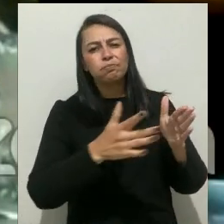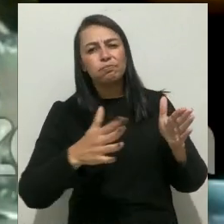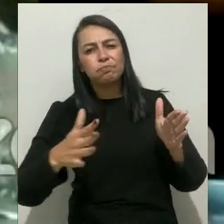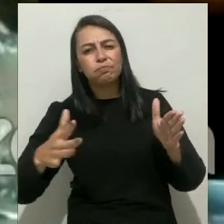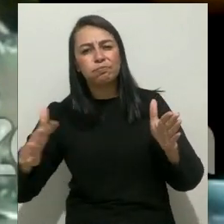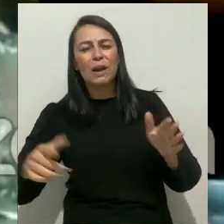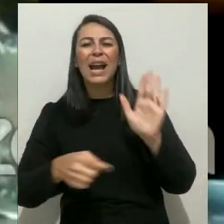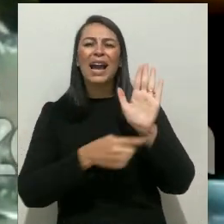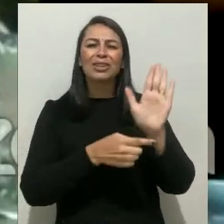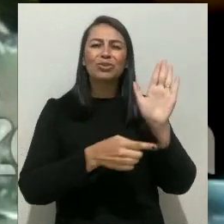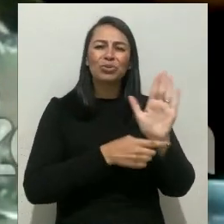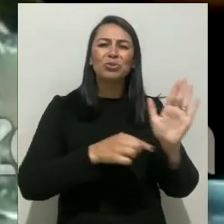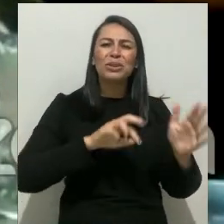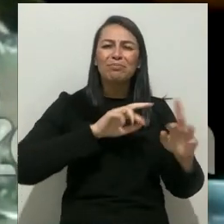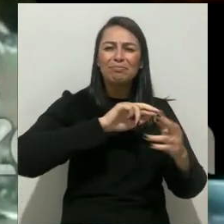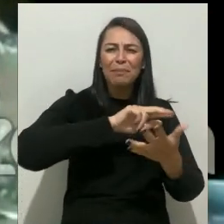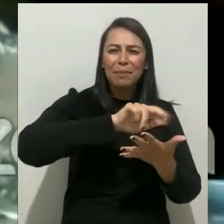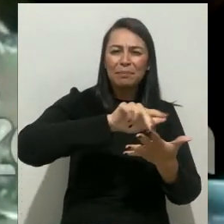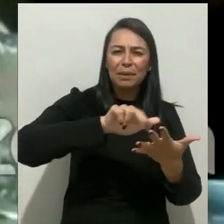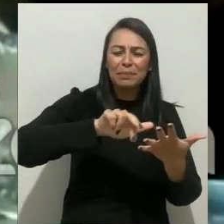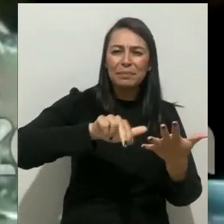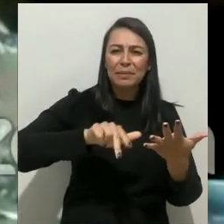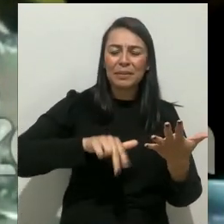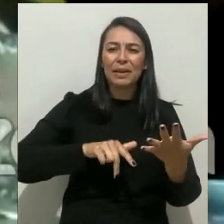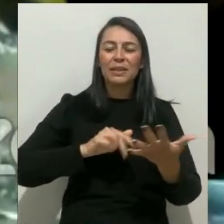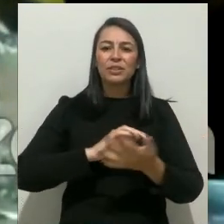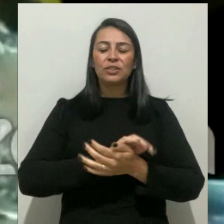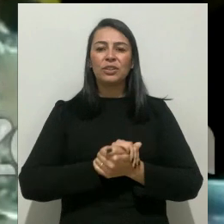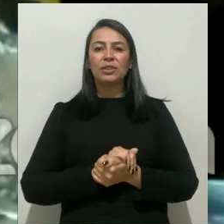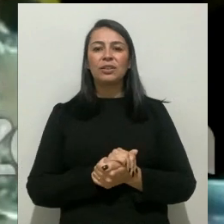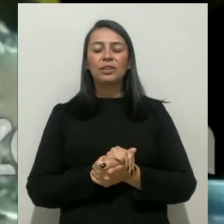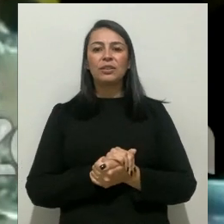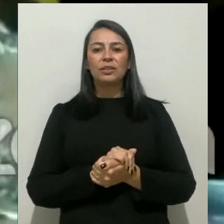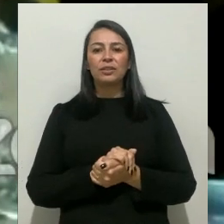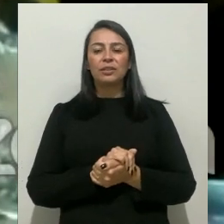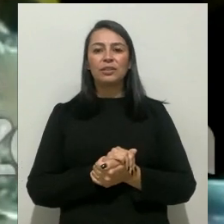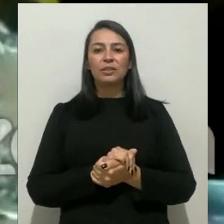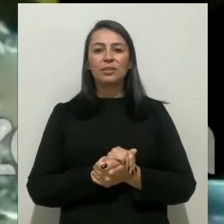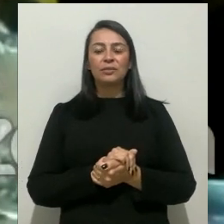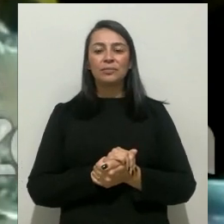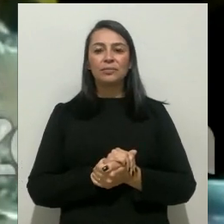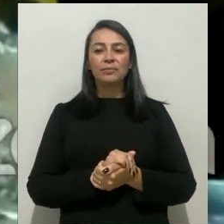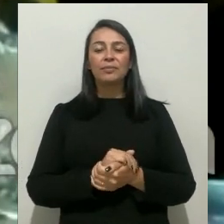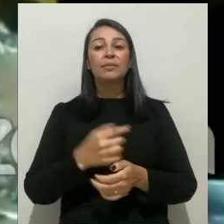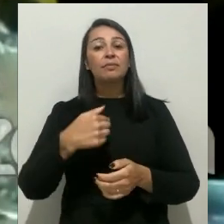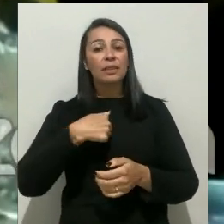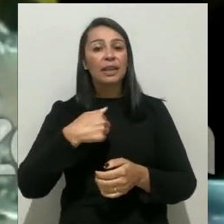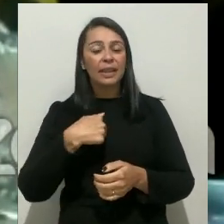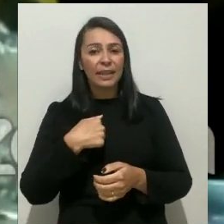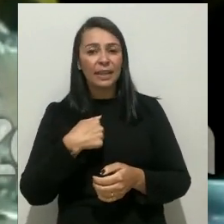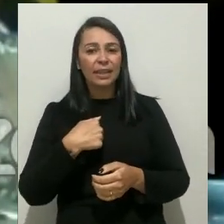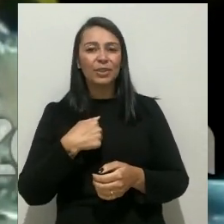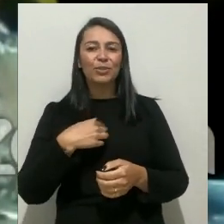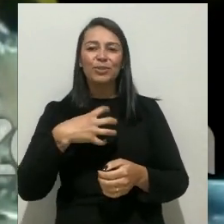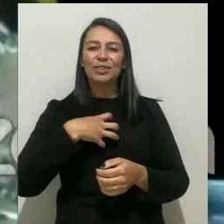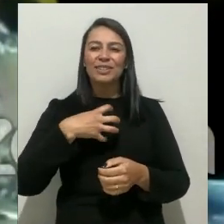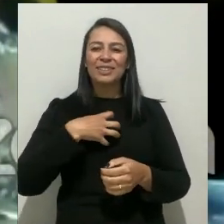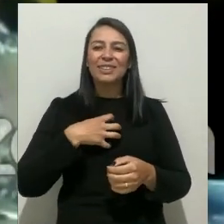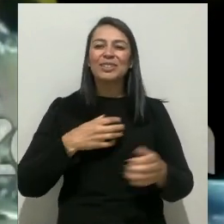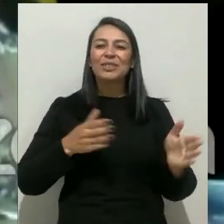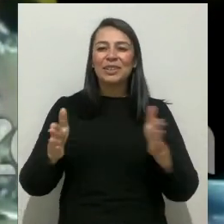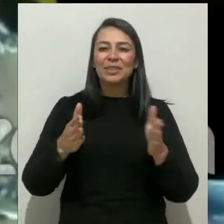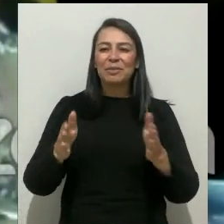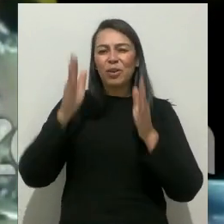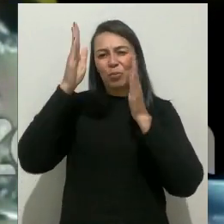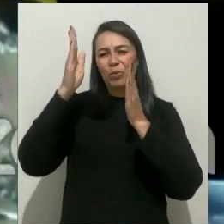que as ajudas foram diversas. Então, eu realmente, nesse momento, é muita honra, né? Muito,